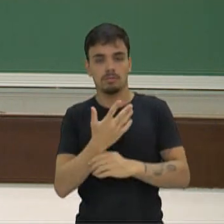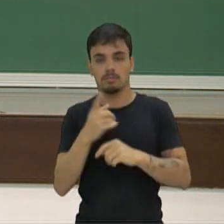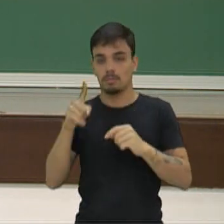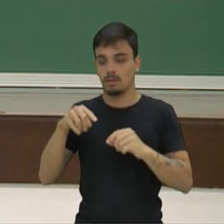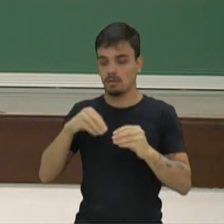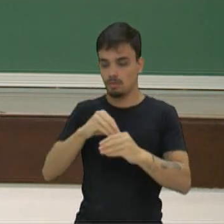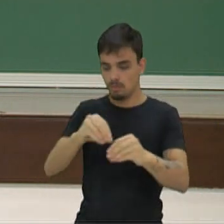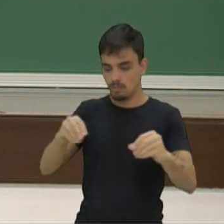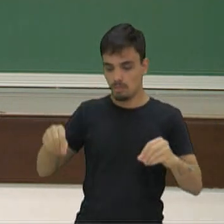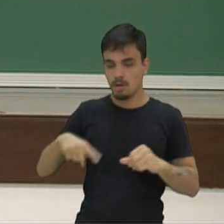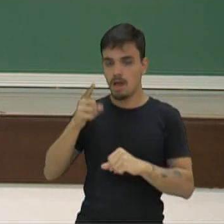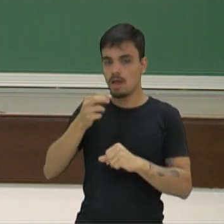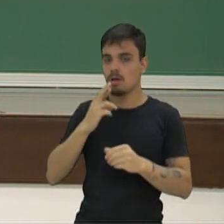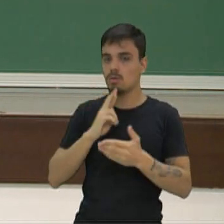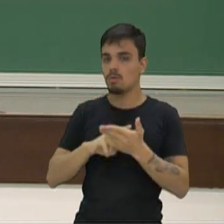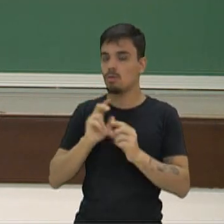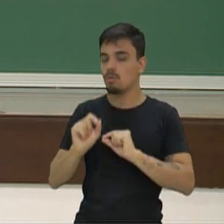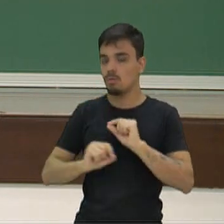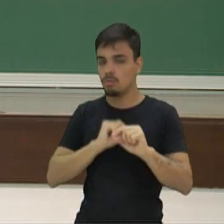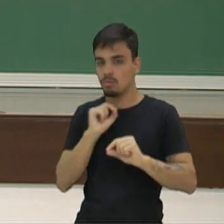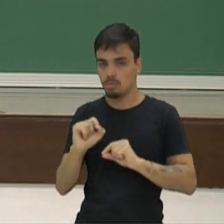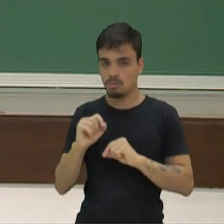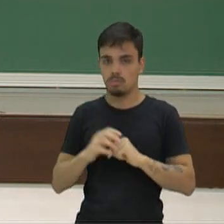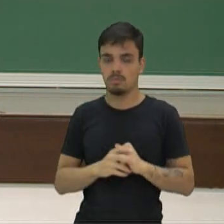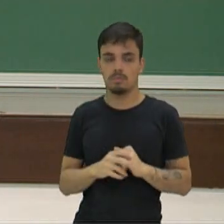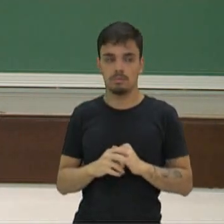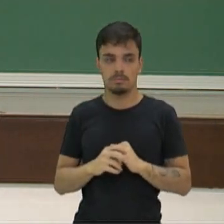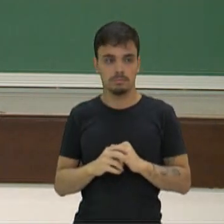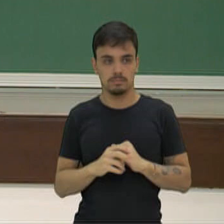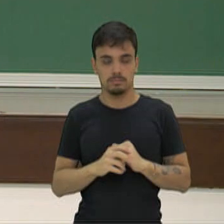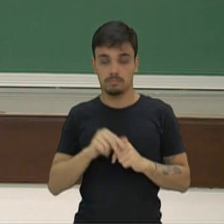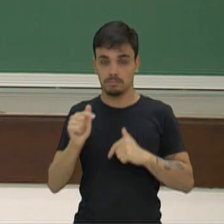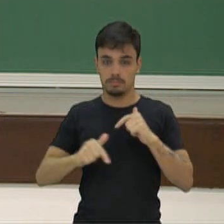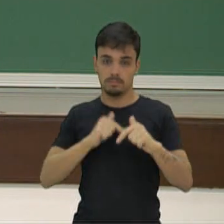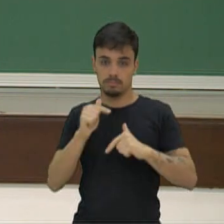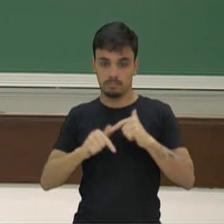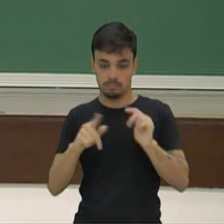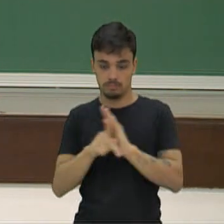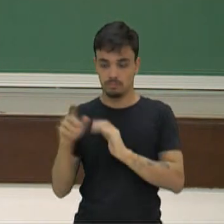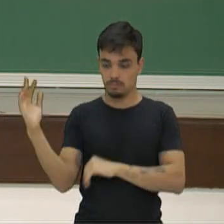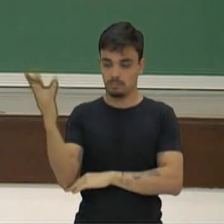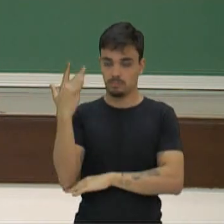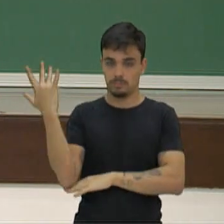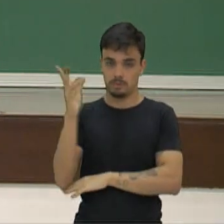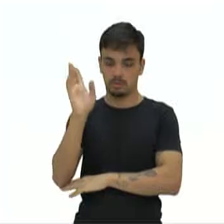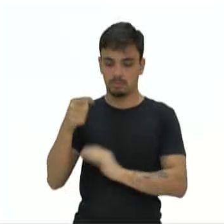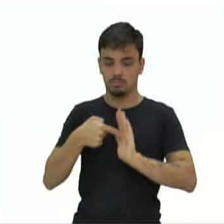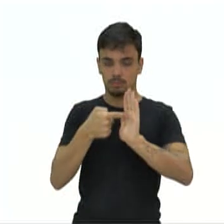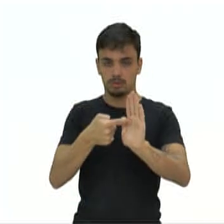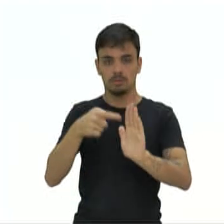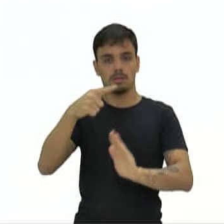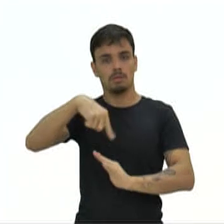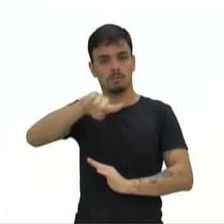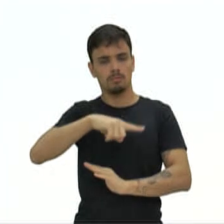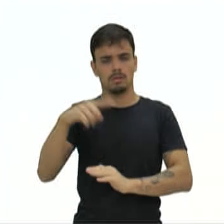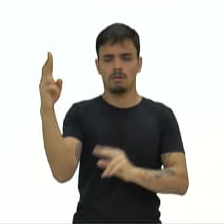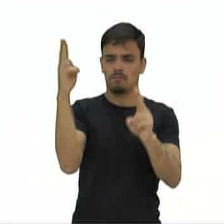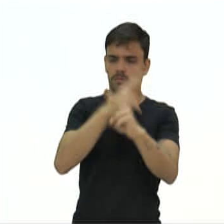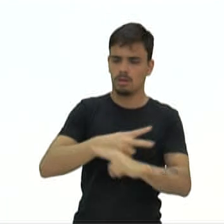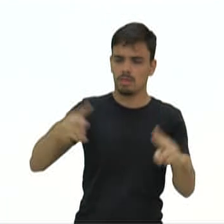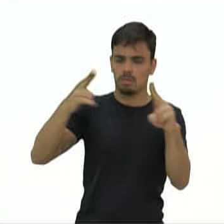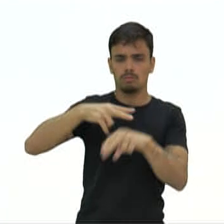solo é resultado então de um trabalho que a natureza faz, como eu mostrei agora para vocês, vento,